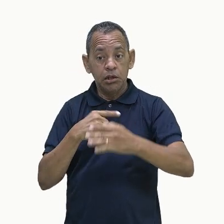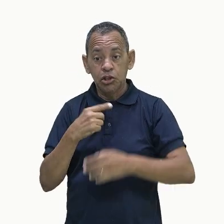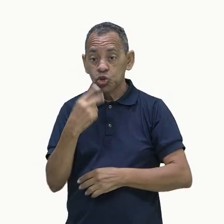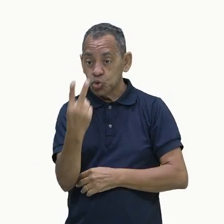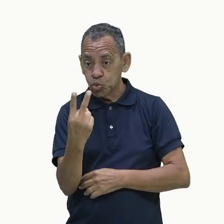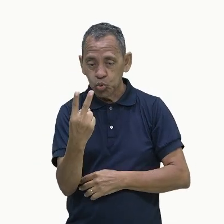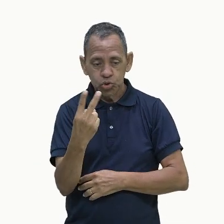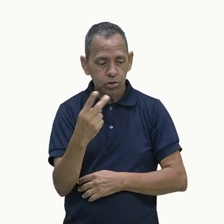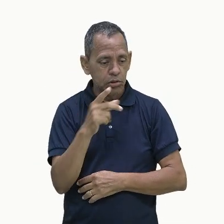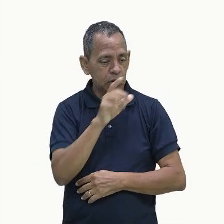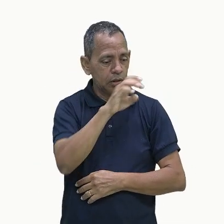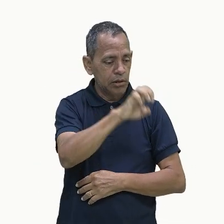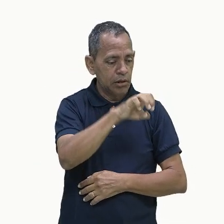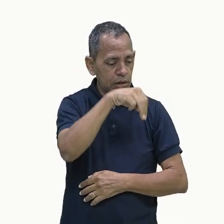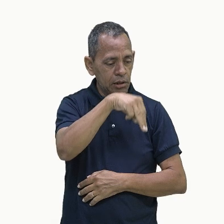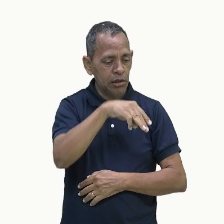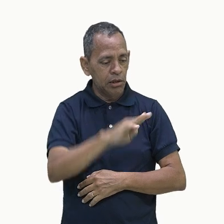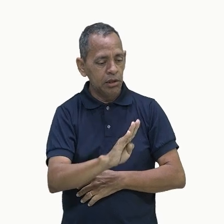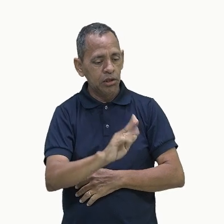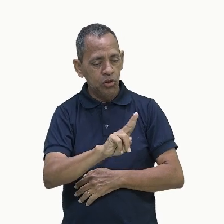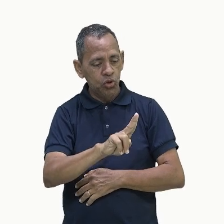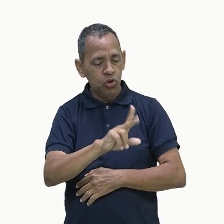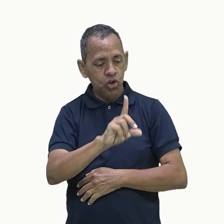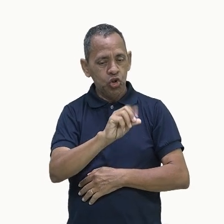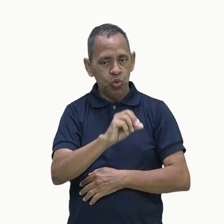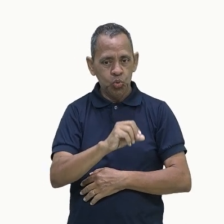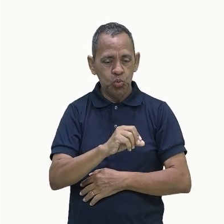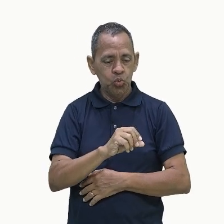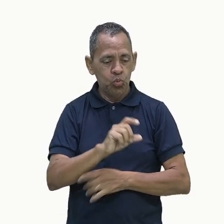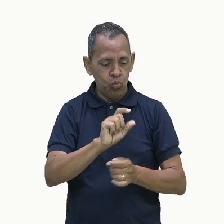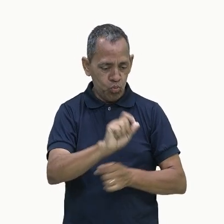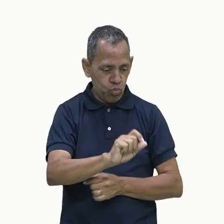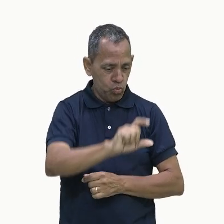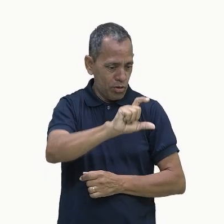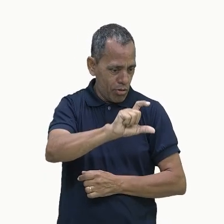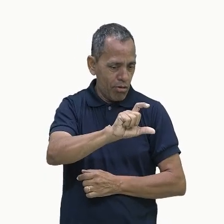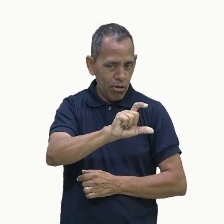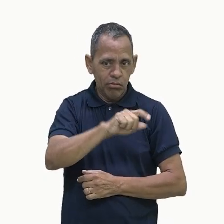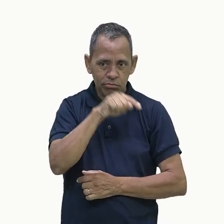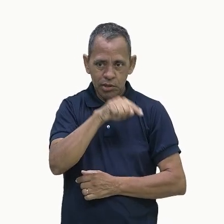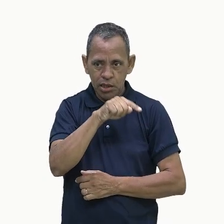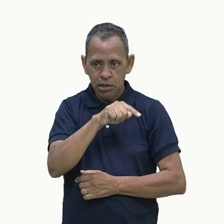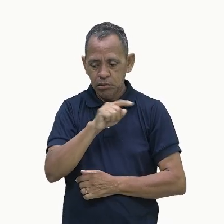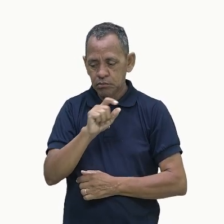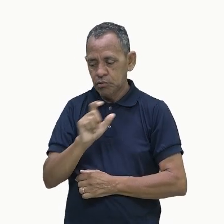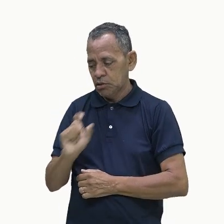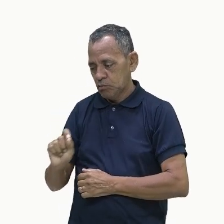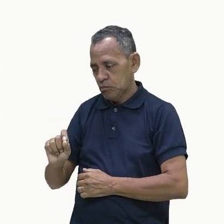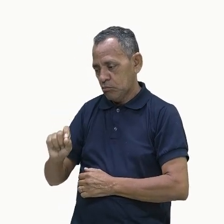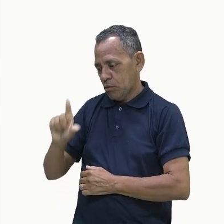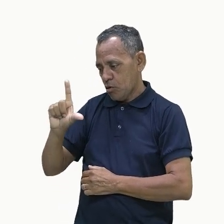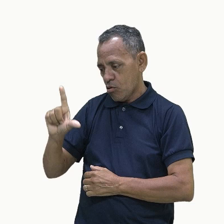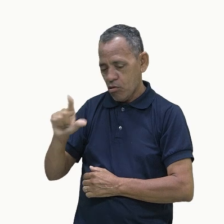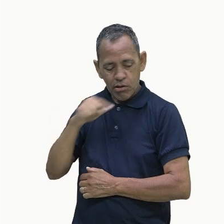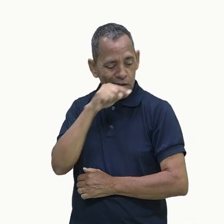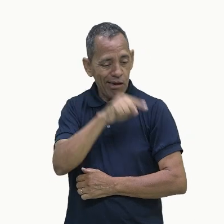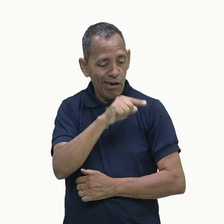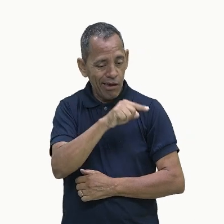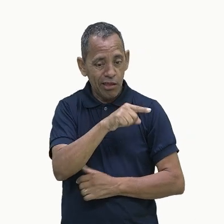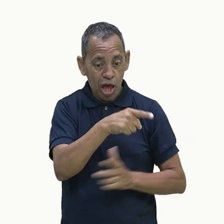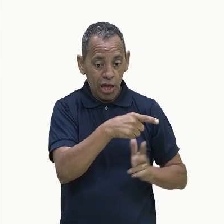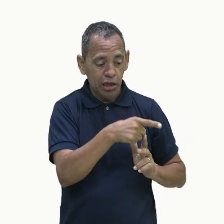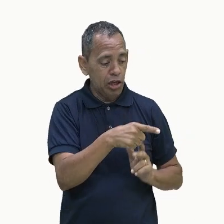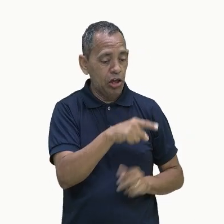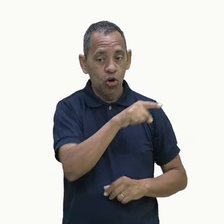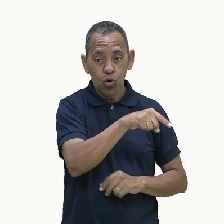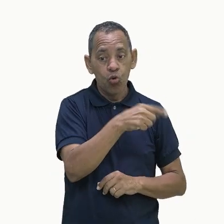êmbolos. Pistões. Já sei, tem a ver com a área. O menor, onde o mecânico